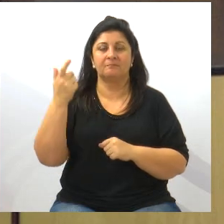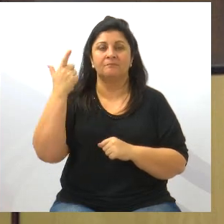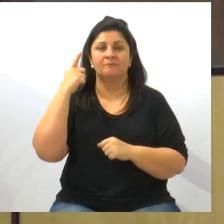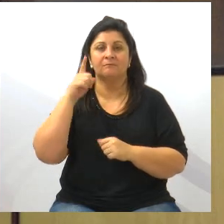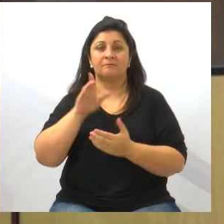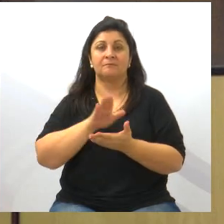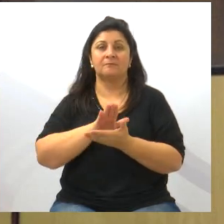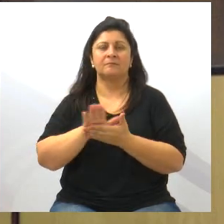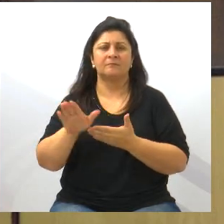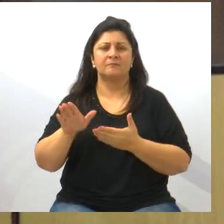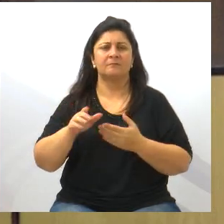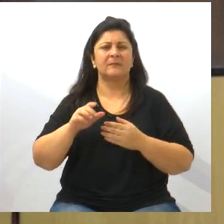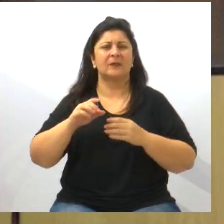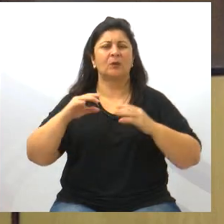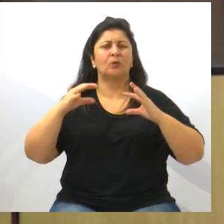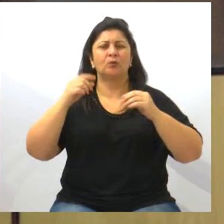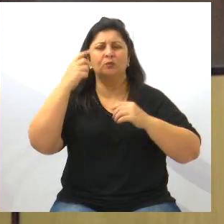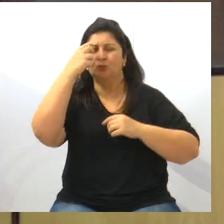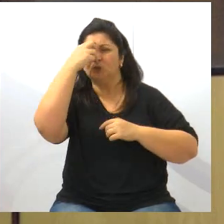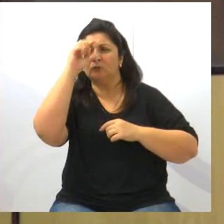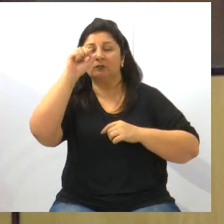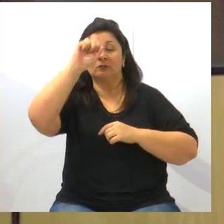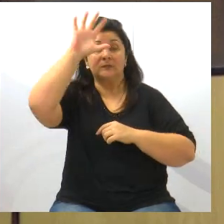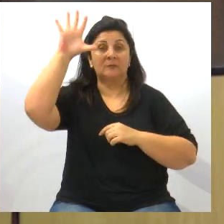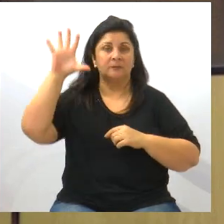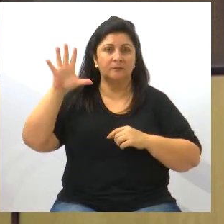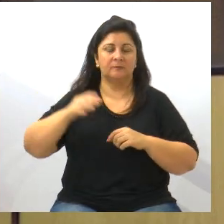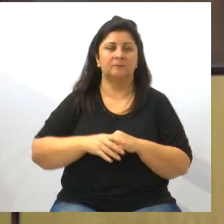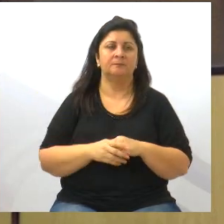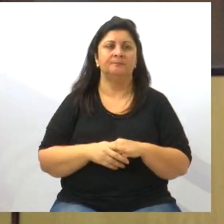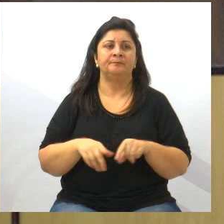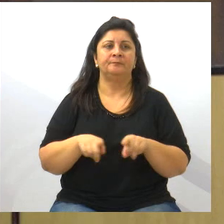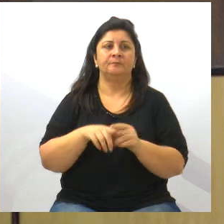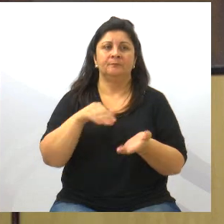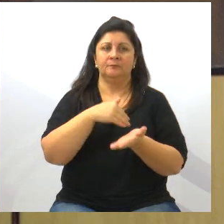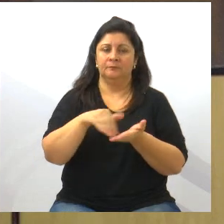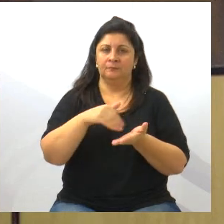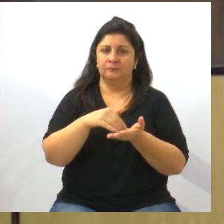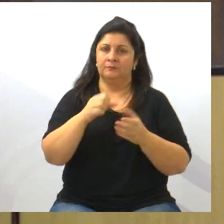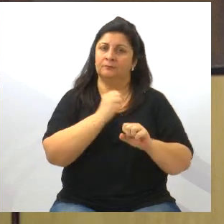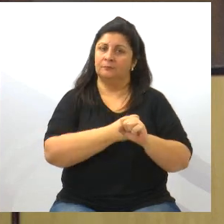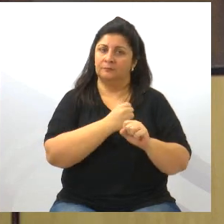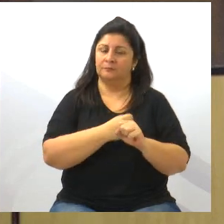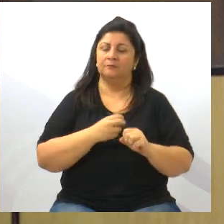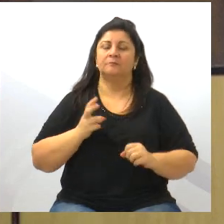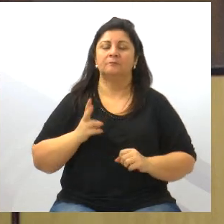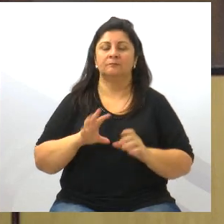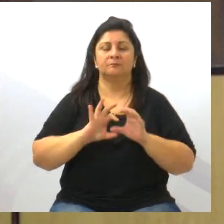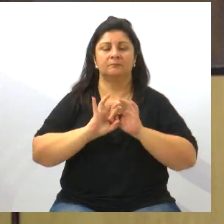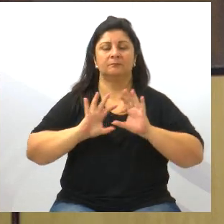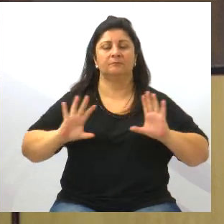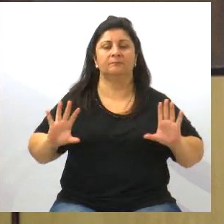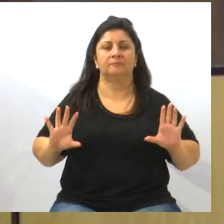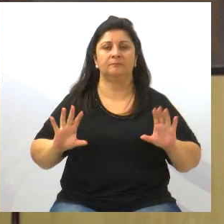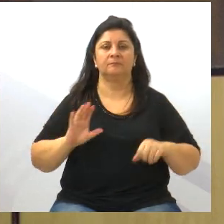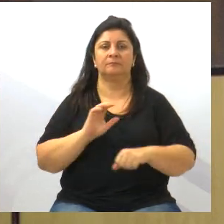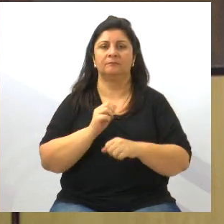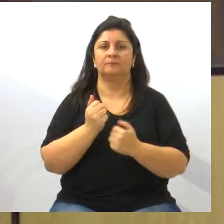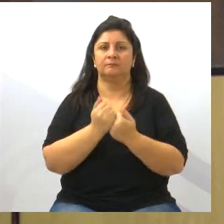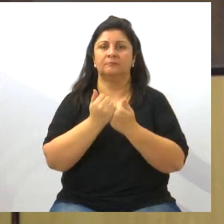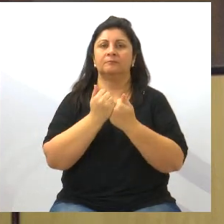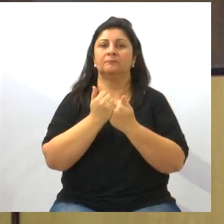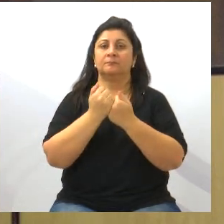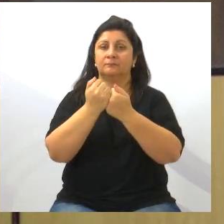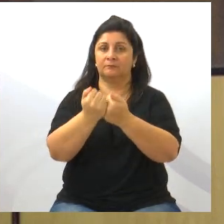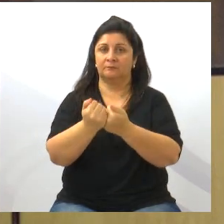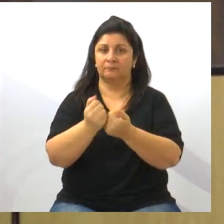com esclarecimento, e a Secretaria de Infraestrutura estará sempre à disposição para o apoio e